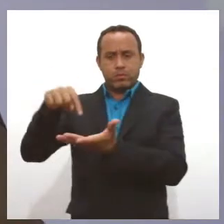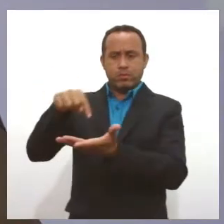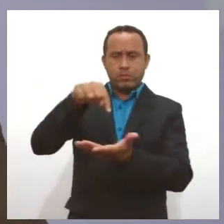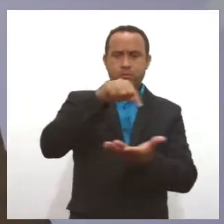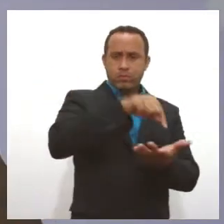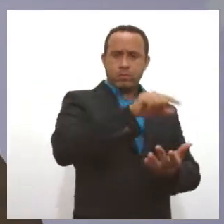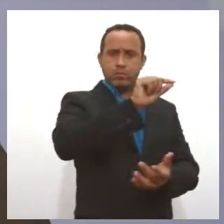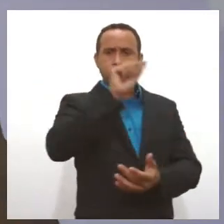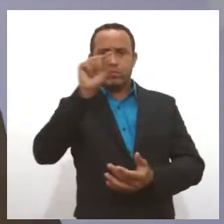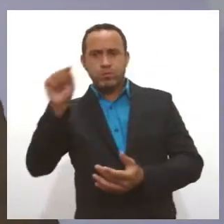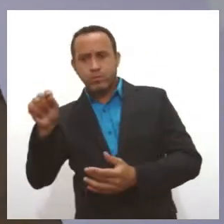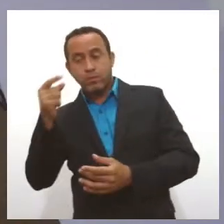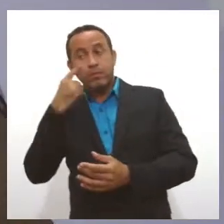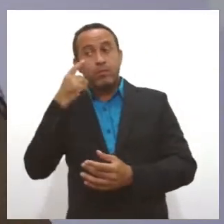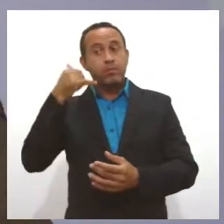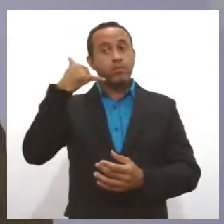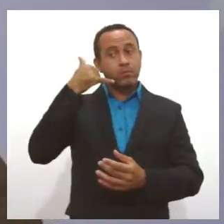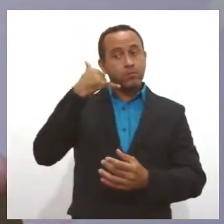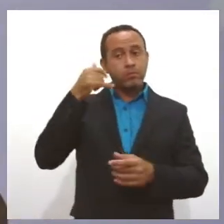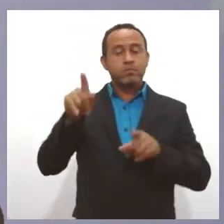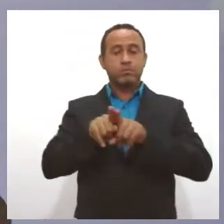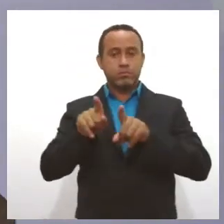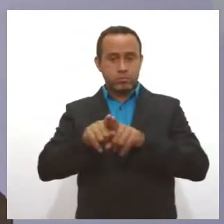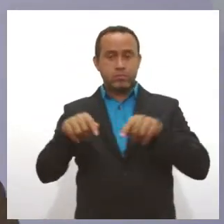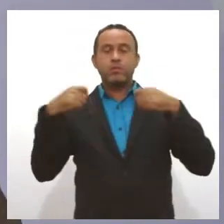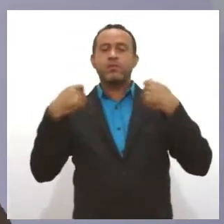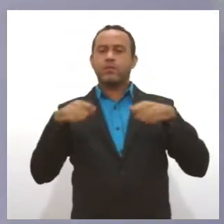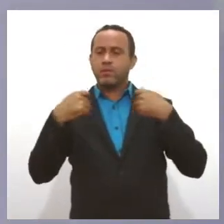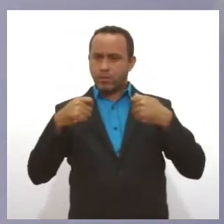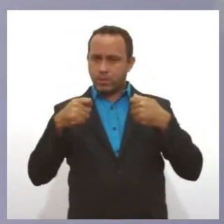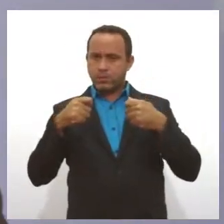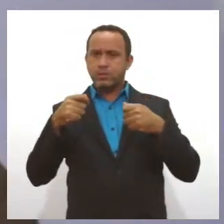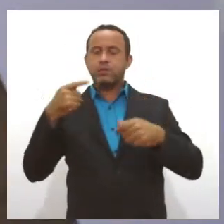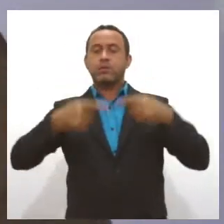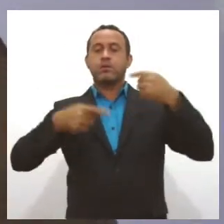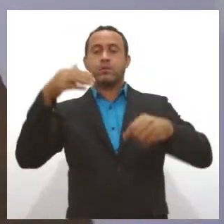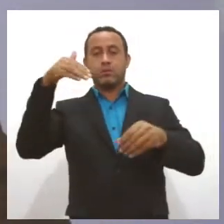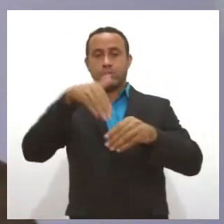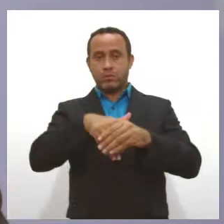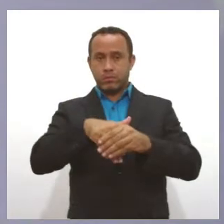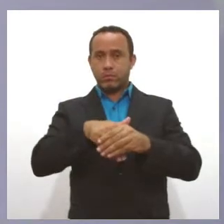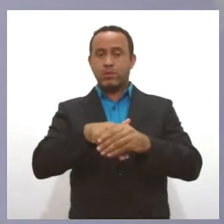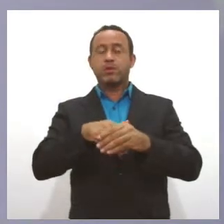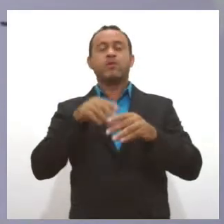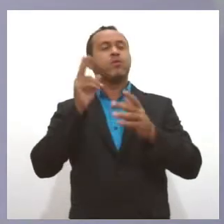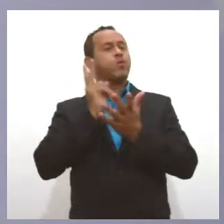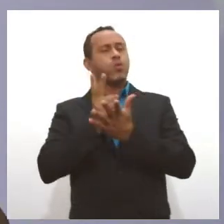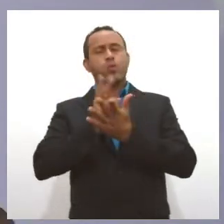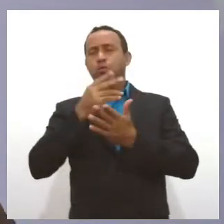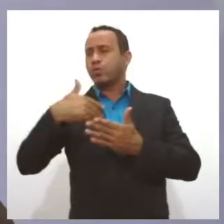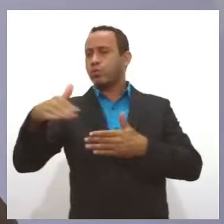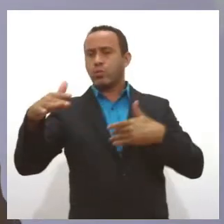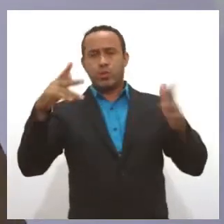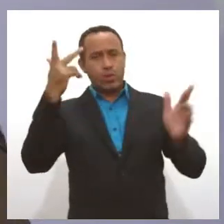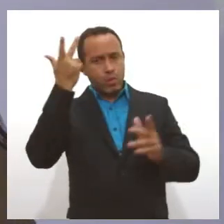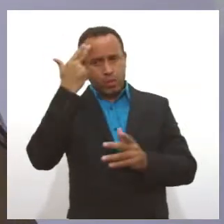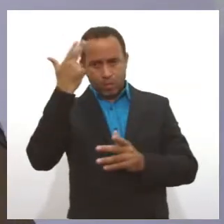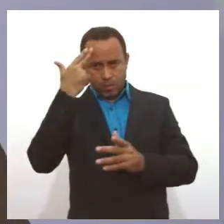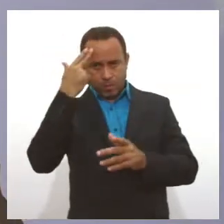atender as ocorrências. Ou seja, esses militares que serão empregados nas eleições não retira ninguém do serviço operacional. E temos